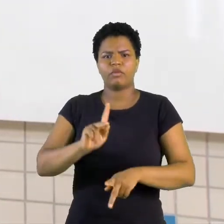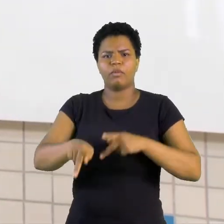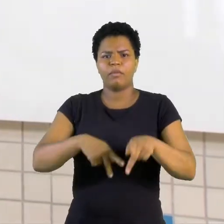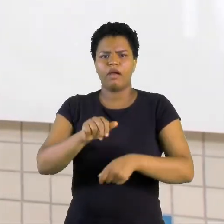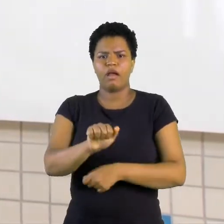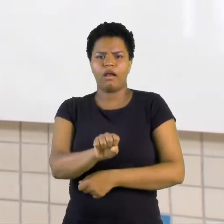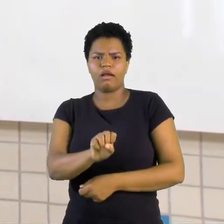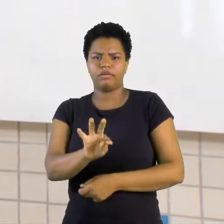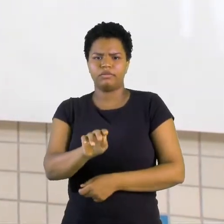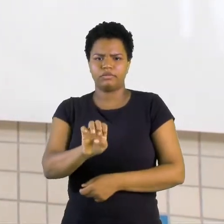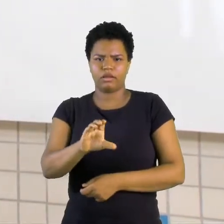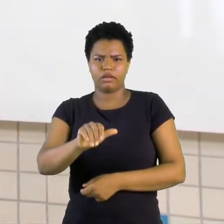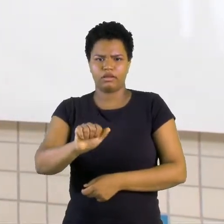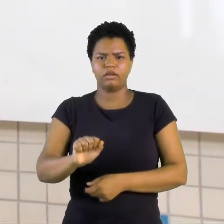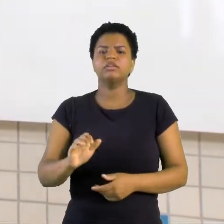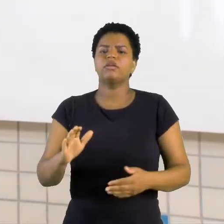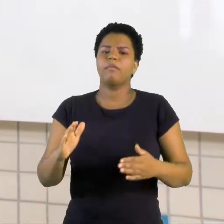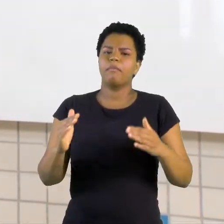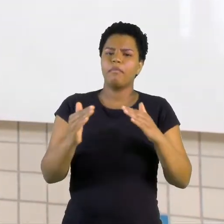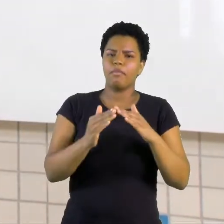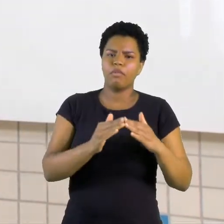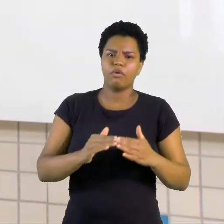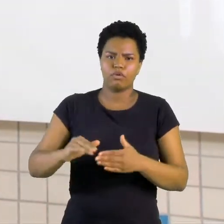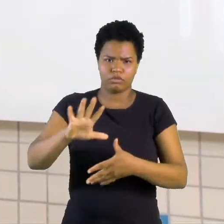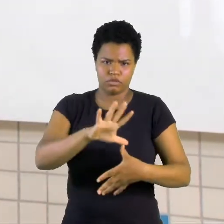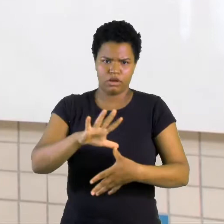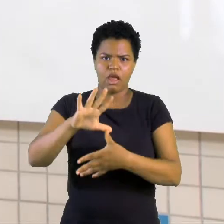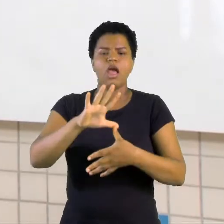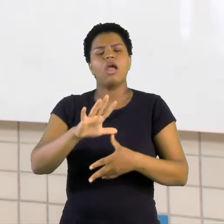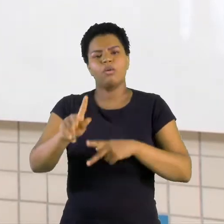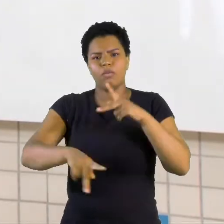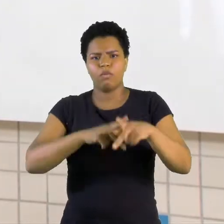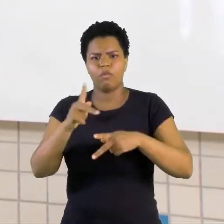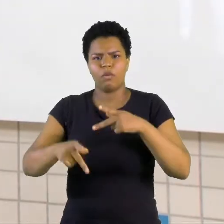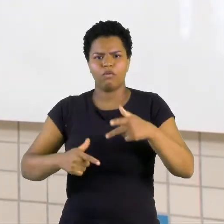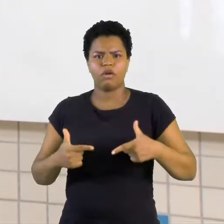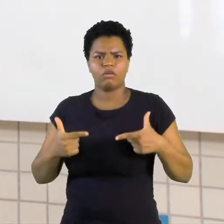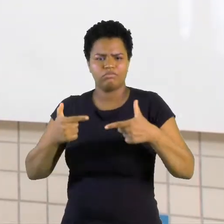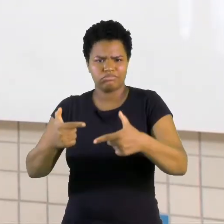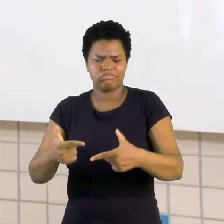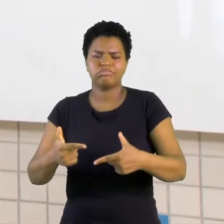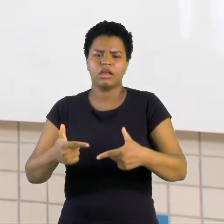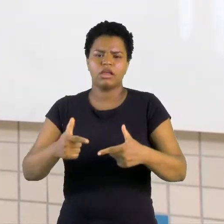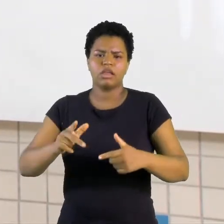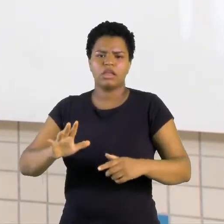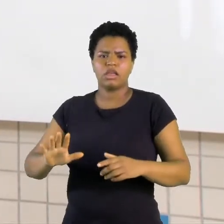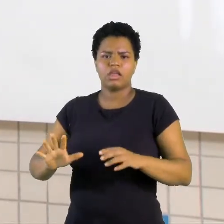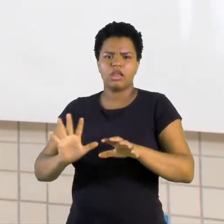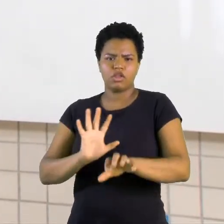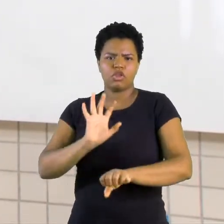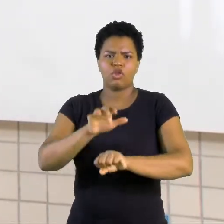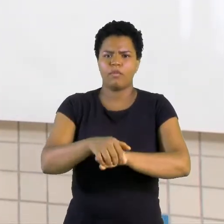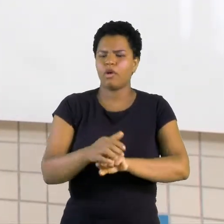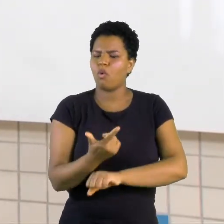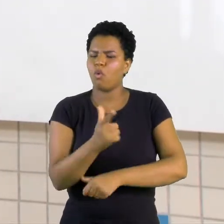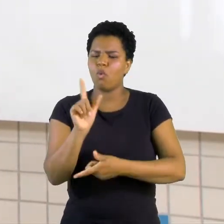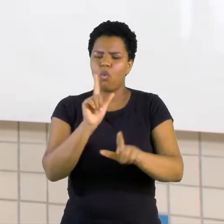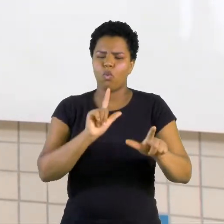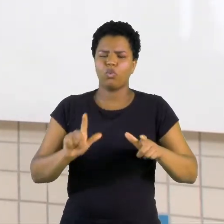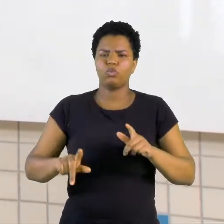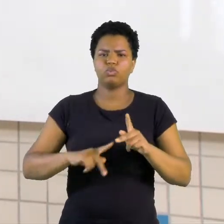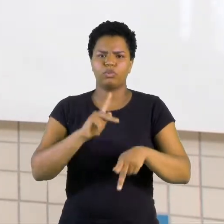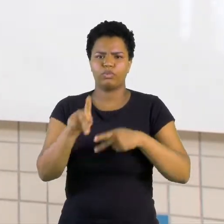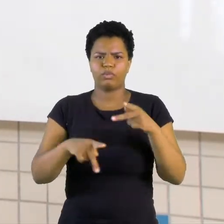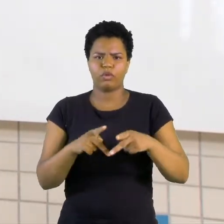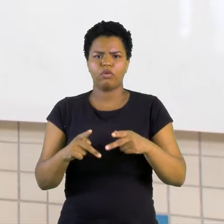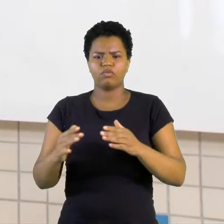que viviam aqui na América, eram povos guerreiros e eles dominavam vários outros povos que viviam ao seu redor. Então,